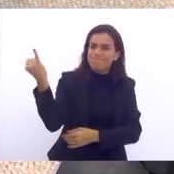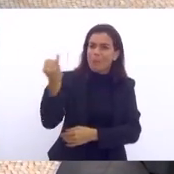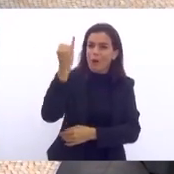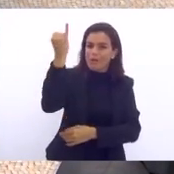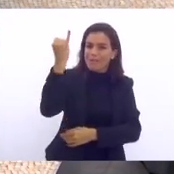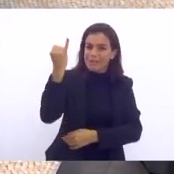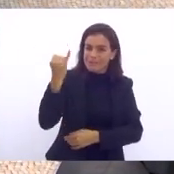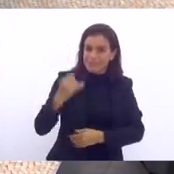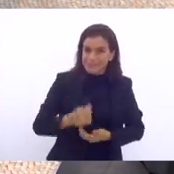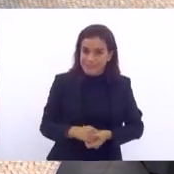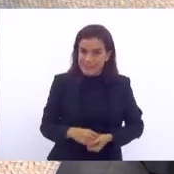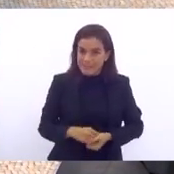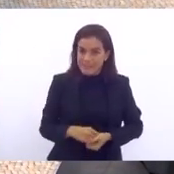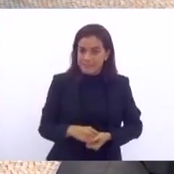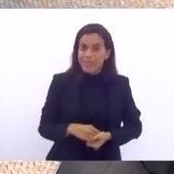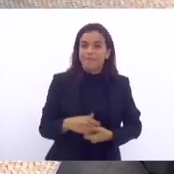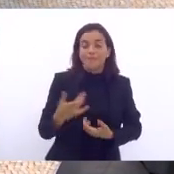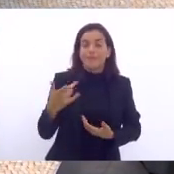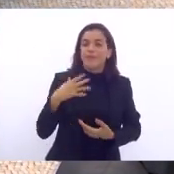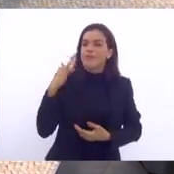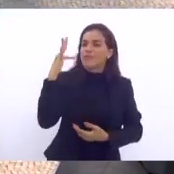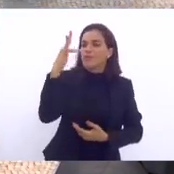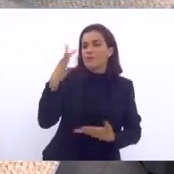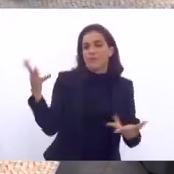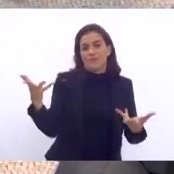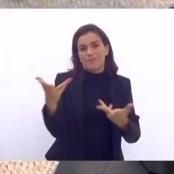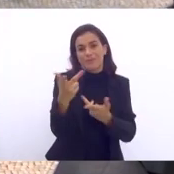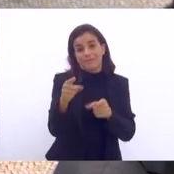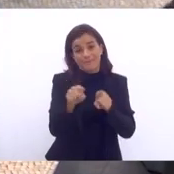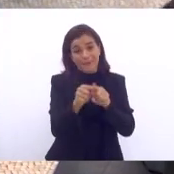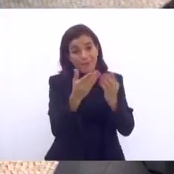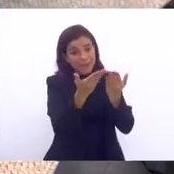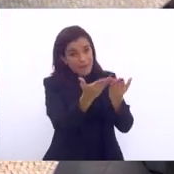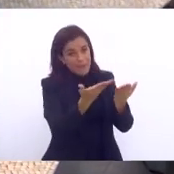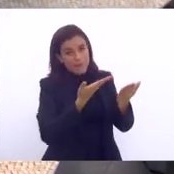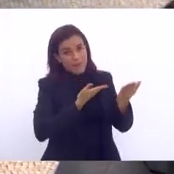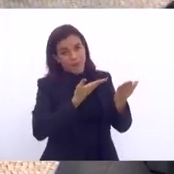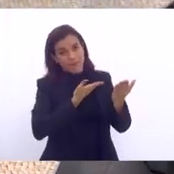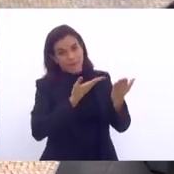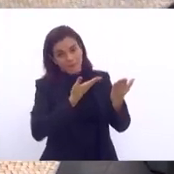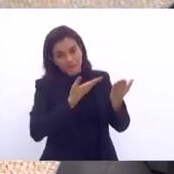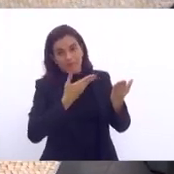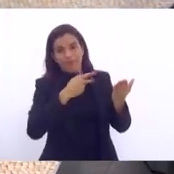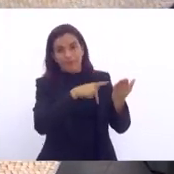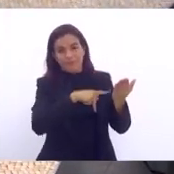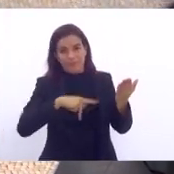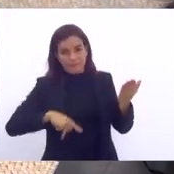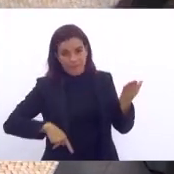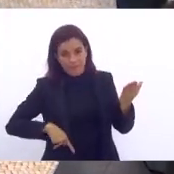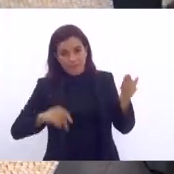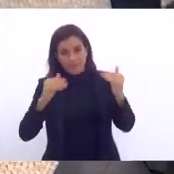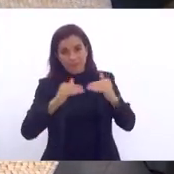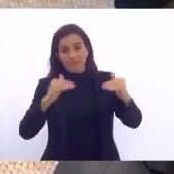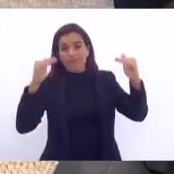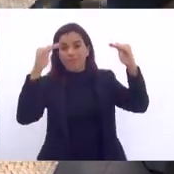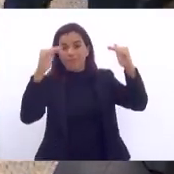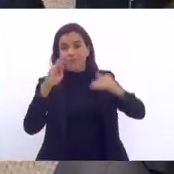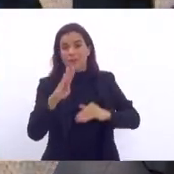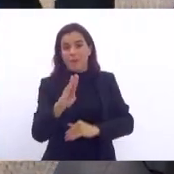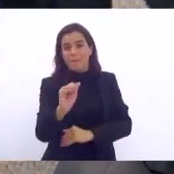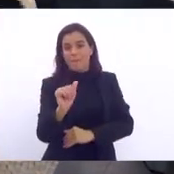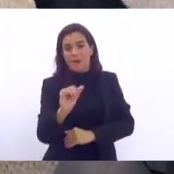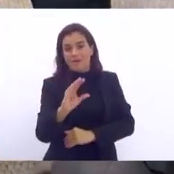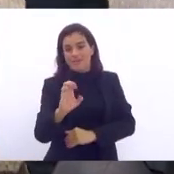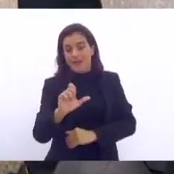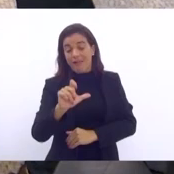absolutamente incrível. E também a você, meu amigo, Vossa Excelência, presidente Bacelar, agradeço a confiança por ter